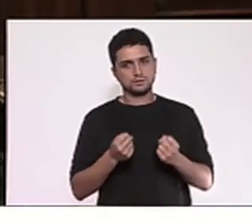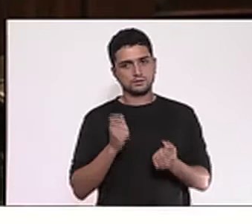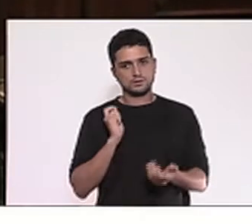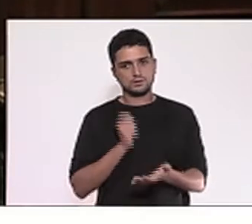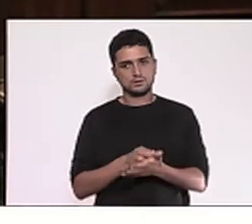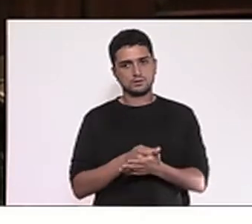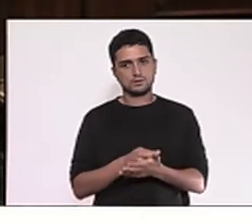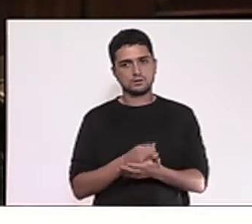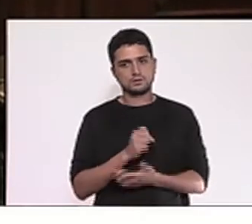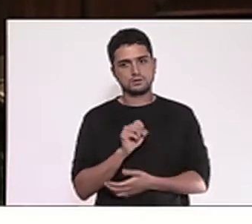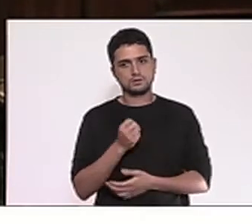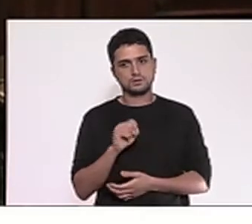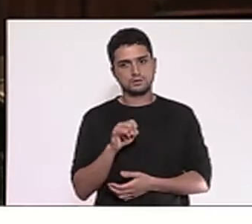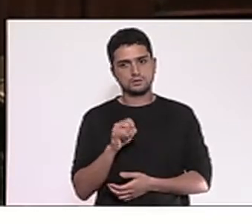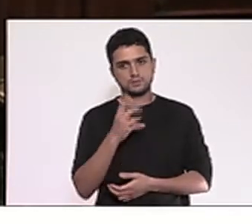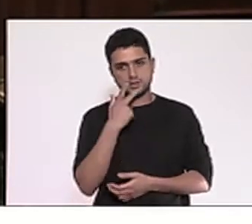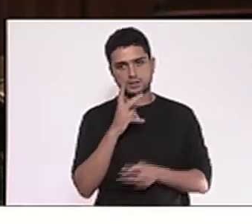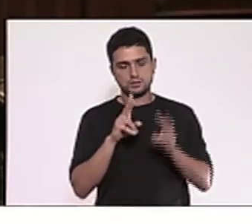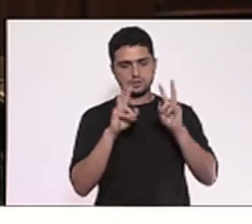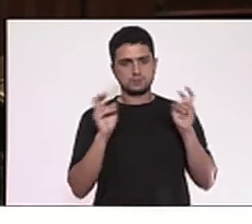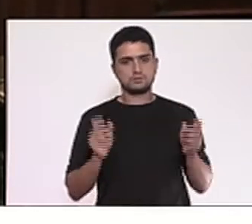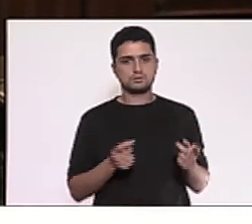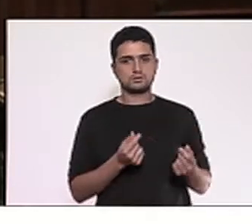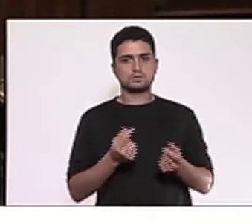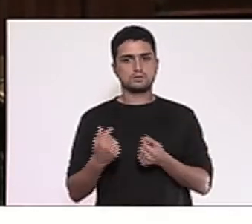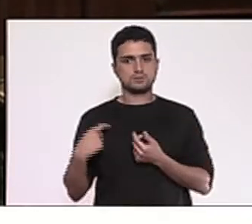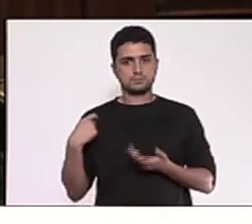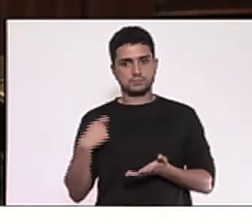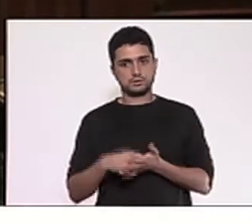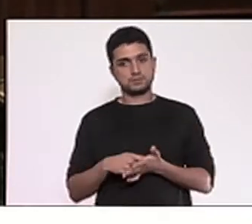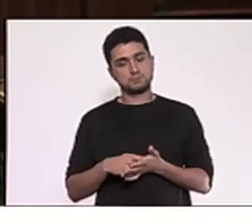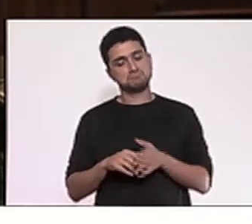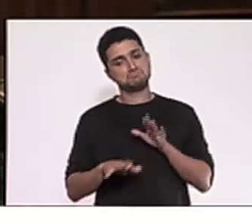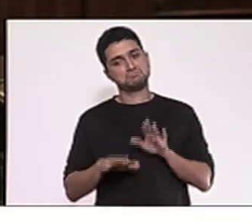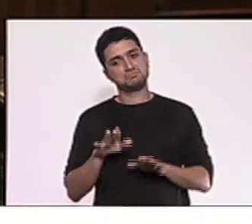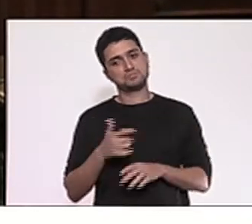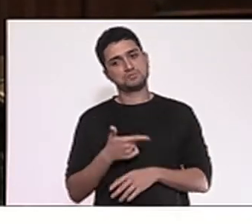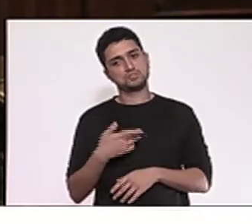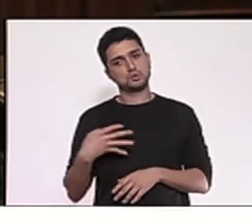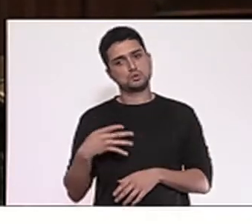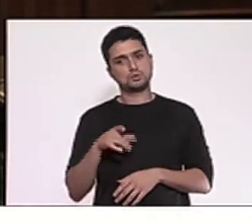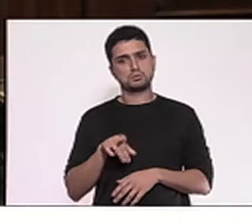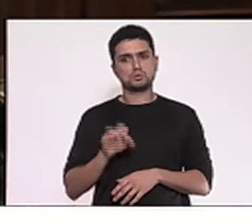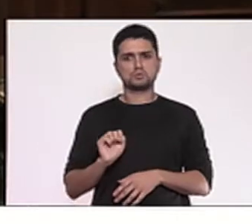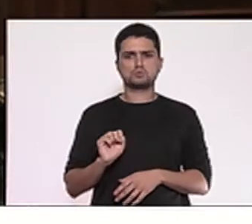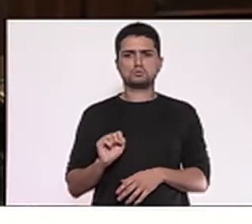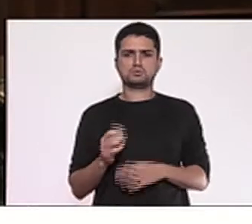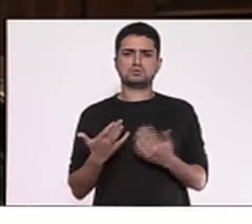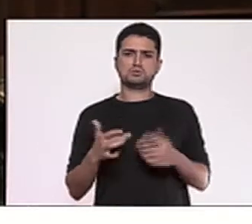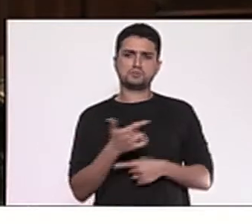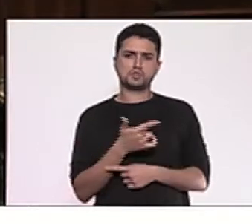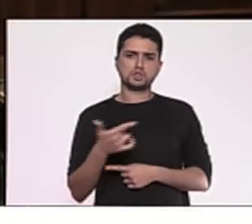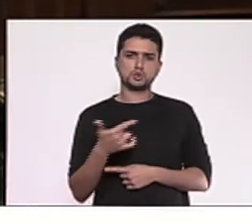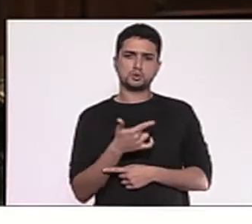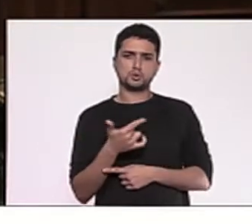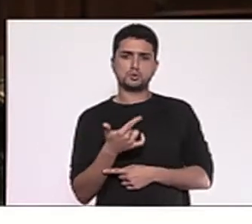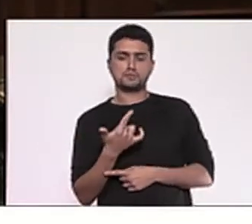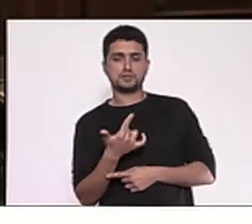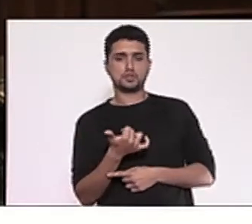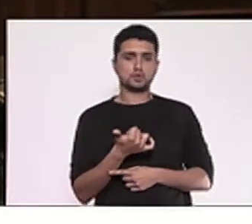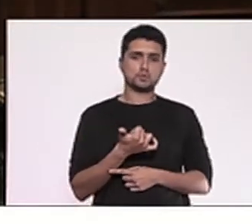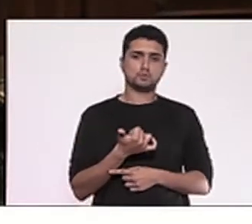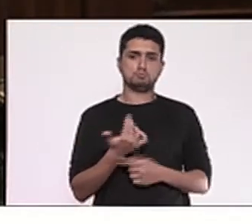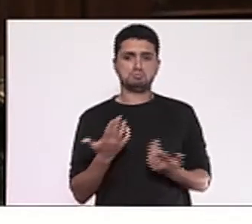as despesas efetivamente pagas, talvez o percentual não seja de 24,8%, talvez seja de 22%, talvez seja de